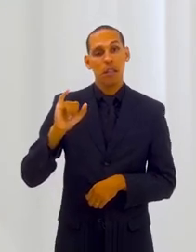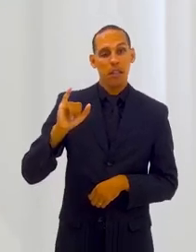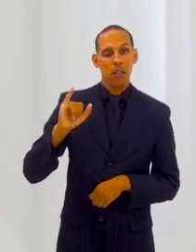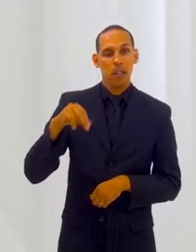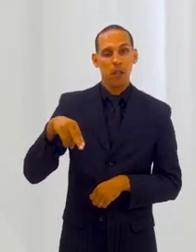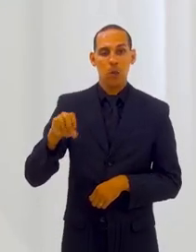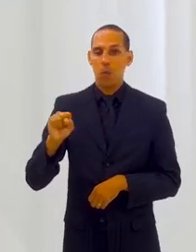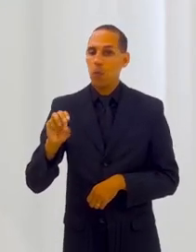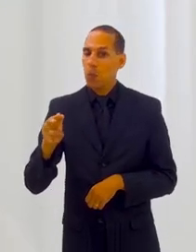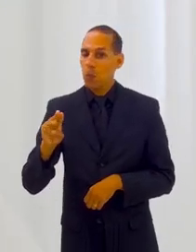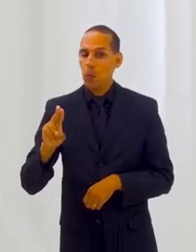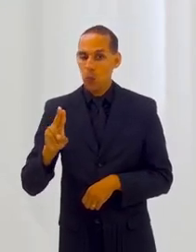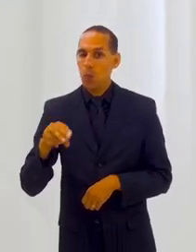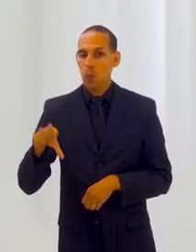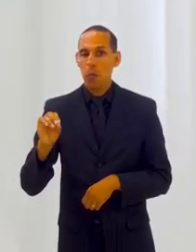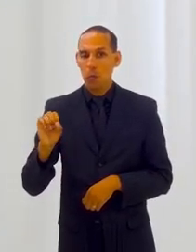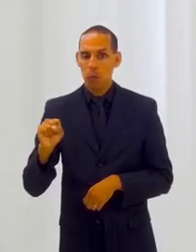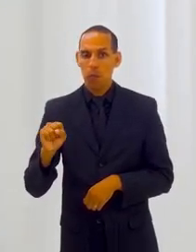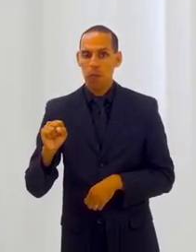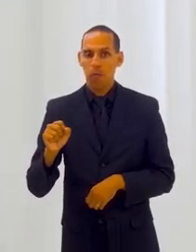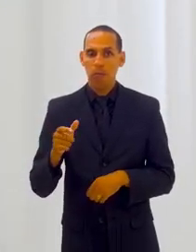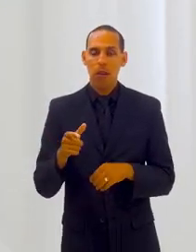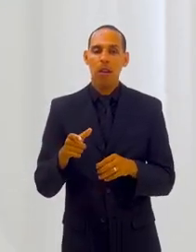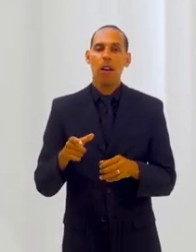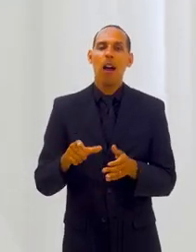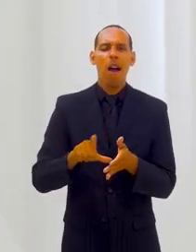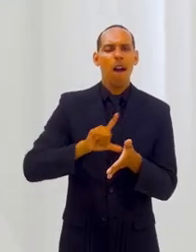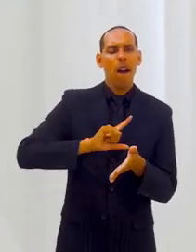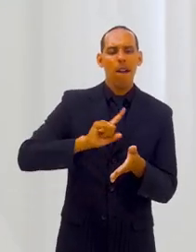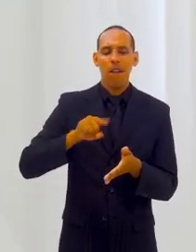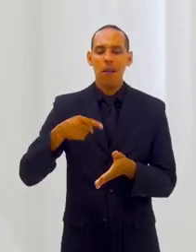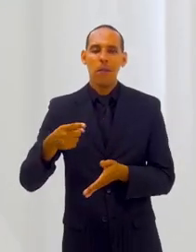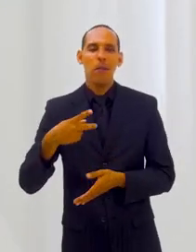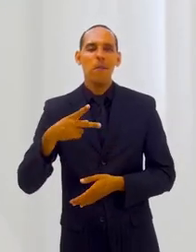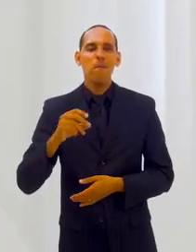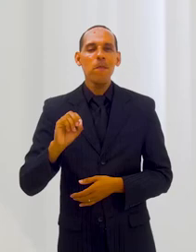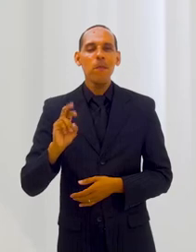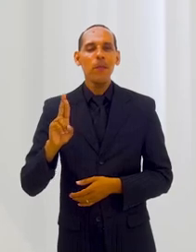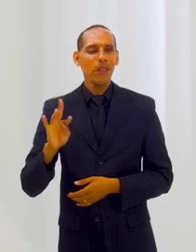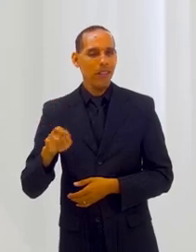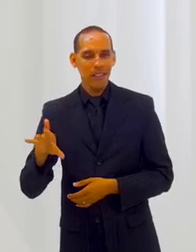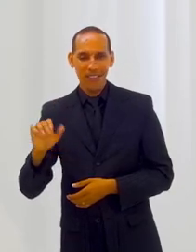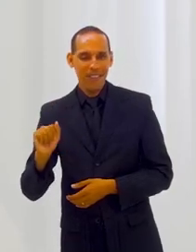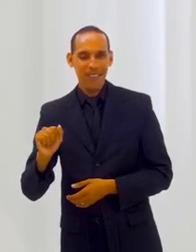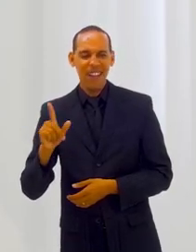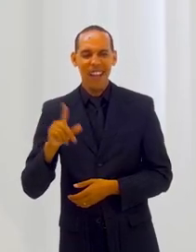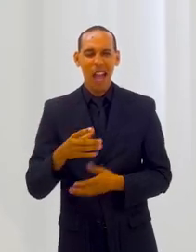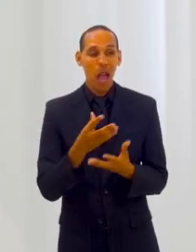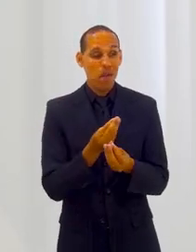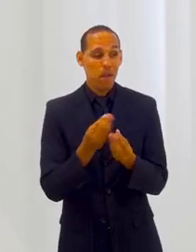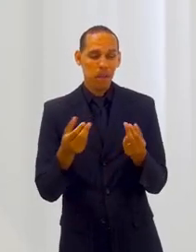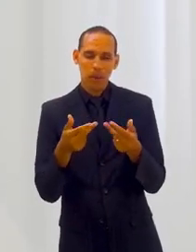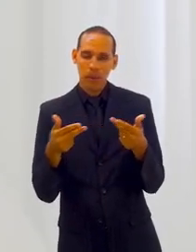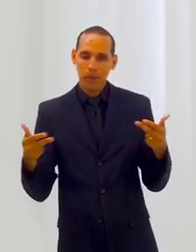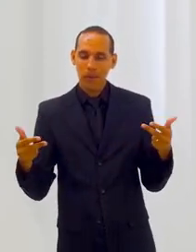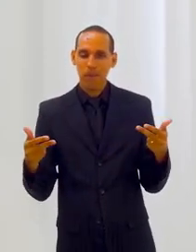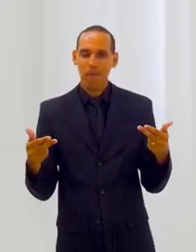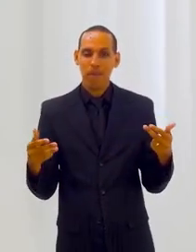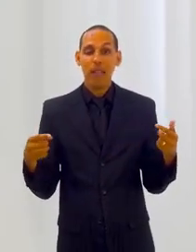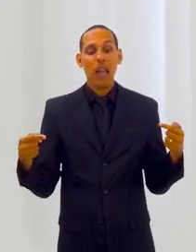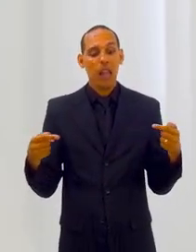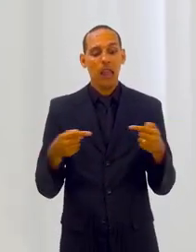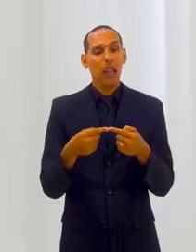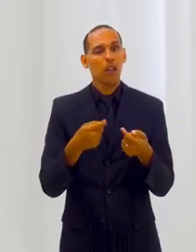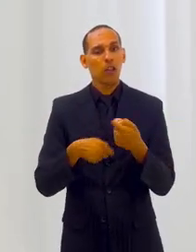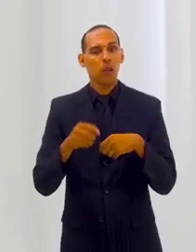insumos, né? Tanto antes como depois da porteira. Enfim, é uma cadeia muito extensa que envolve toda